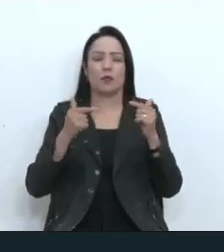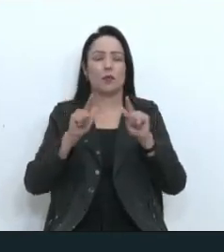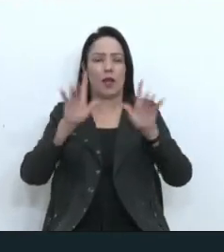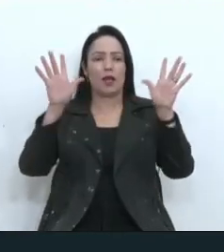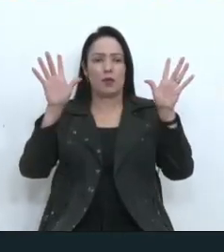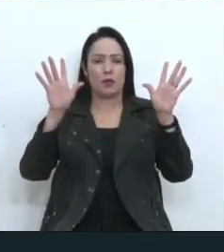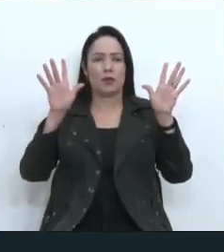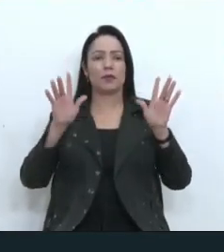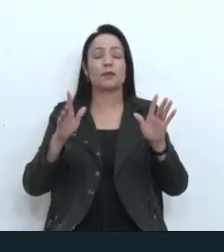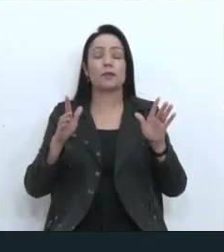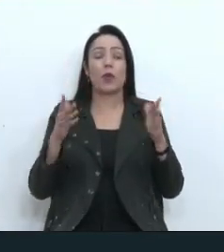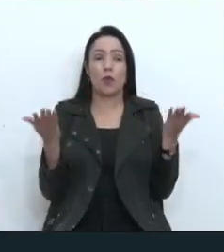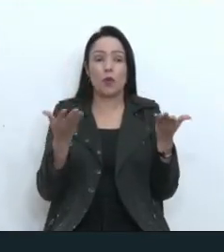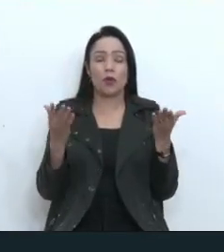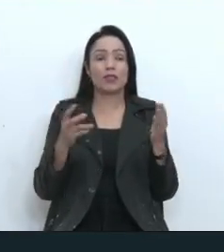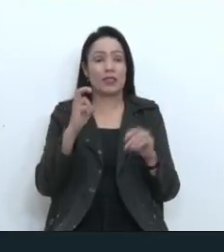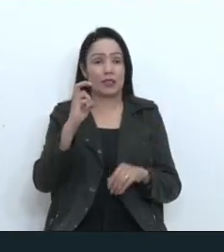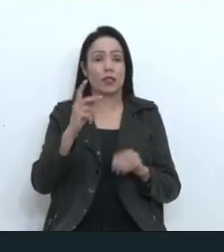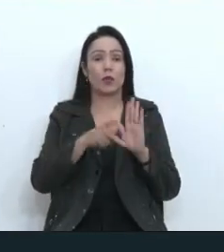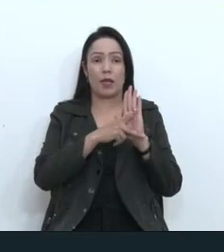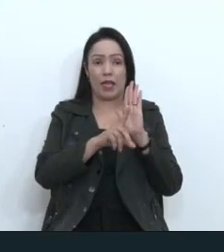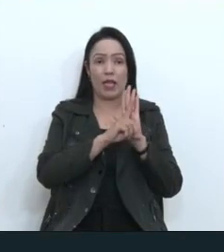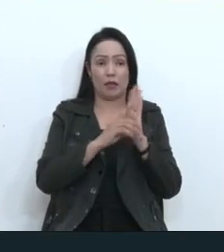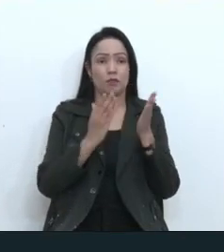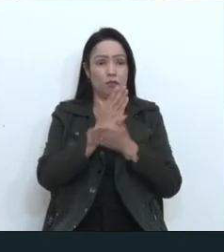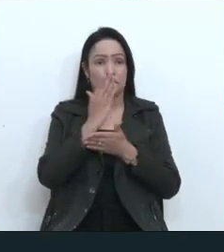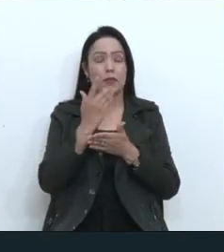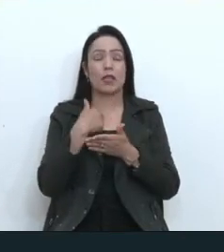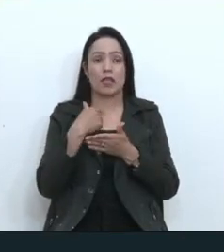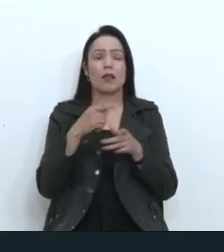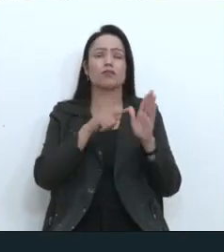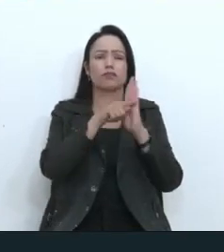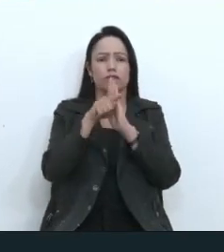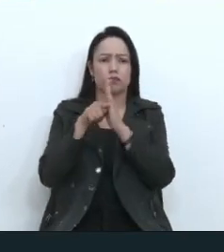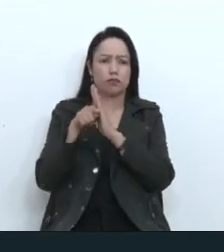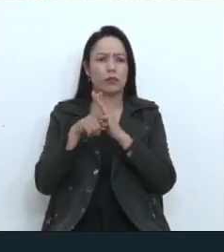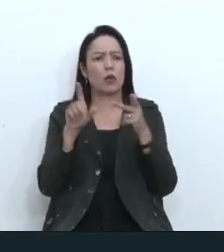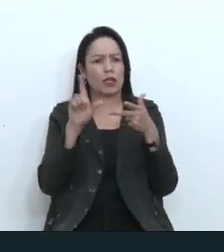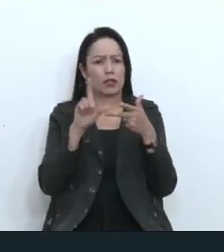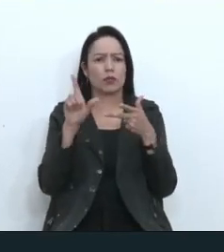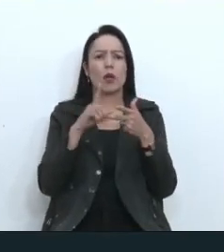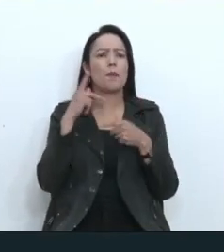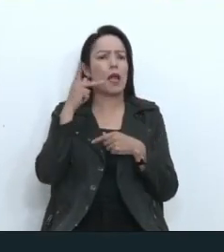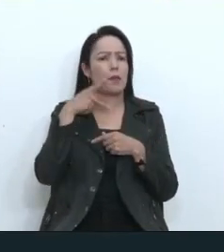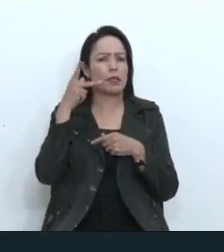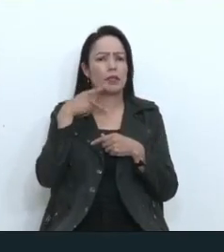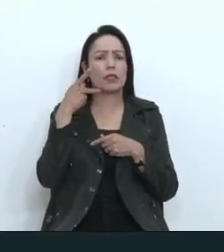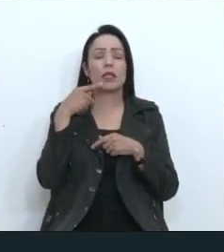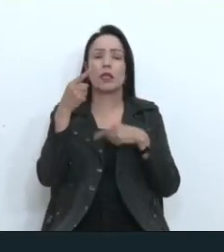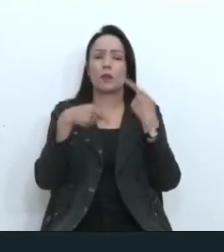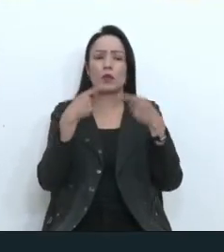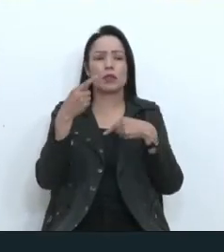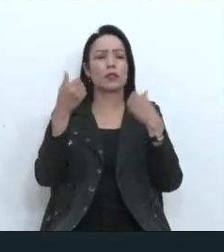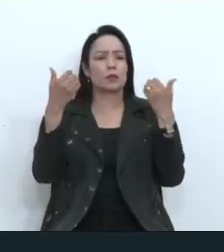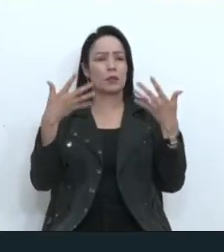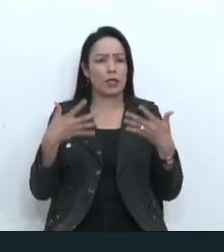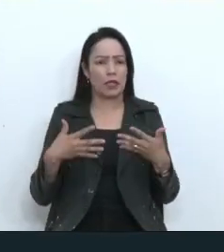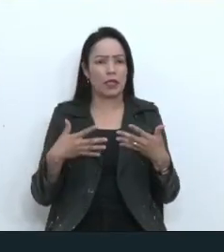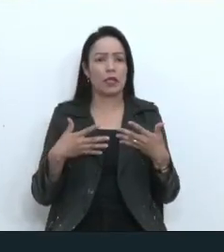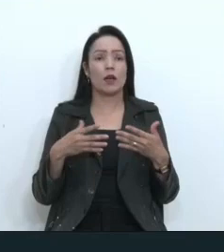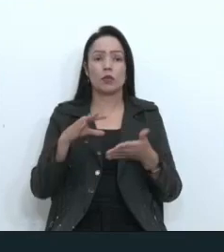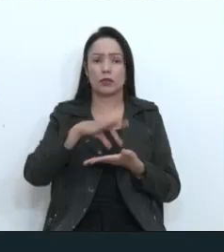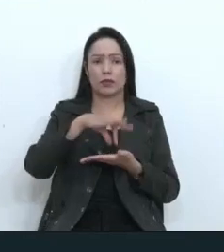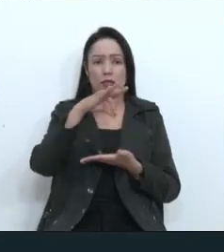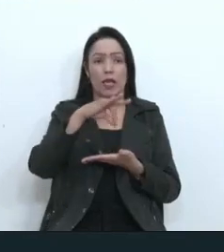projetos as comissões permanentes legislativo lá eles são analisados pelos parlamentares e recebem pareceres entre os